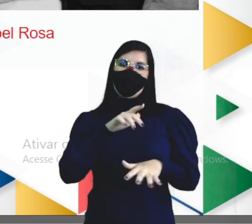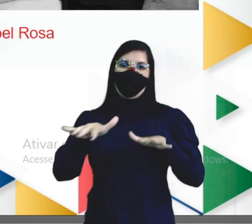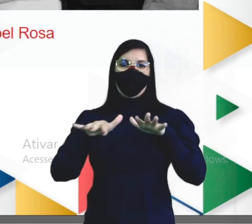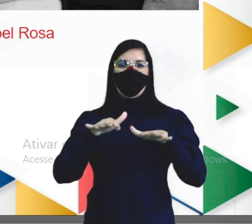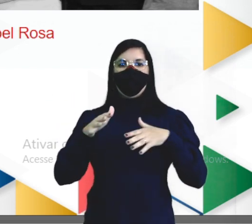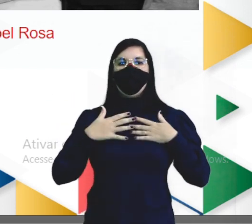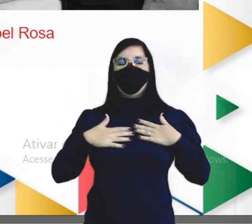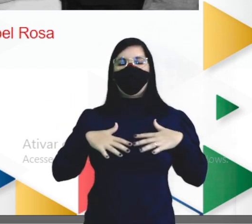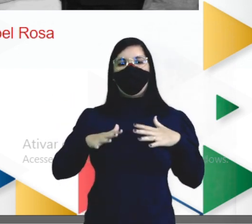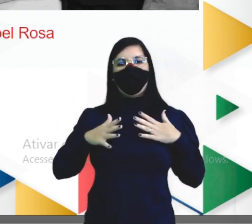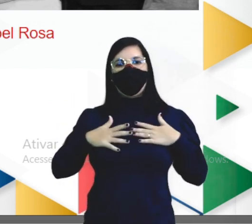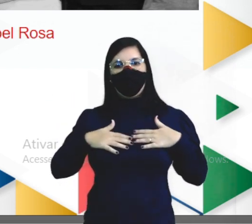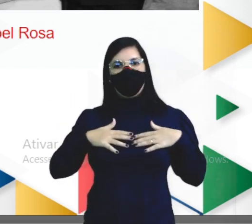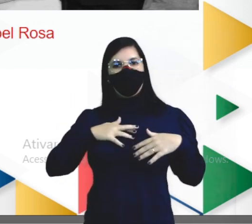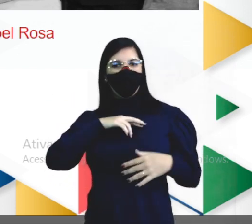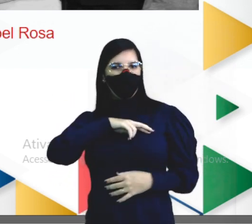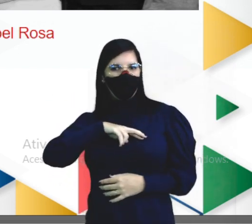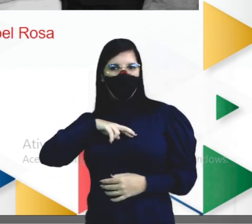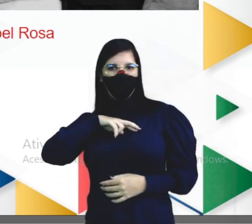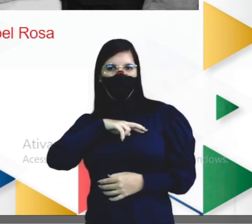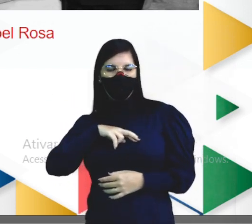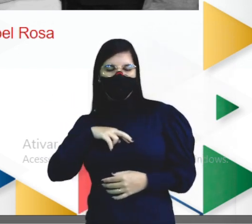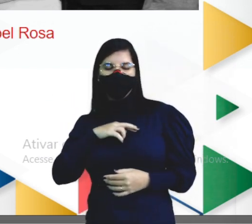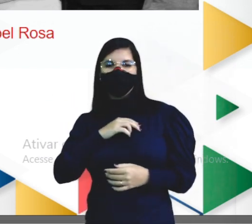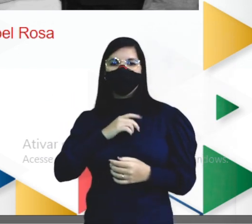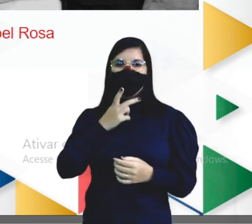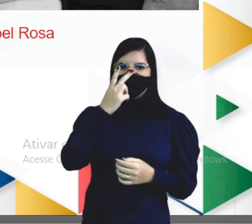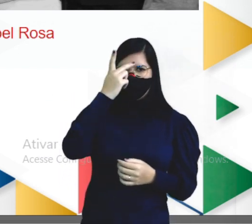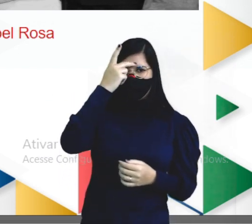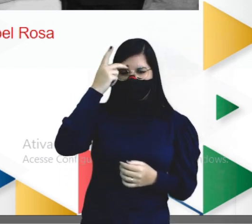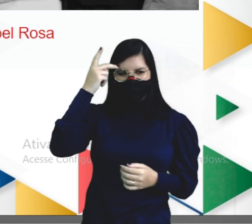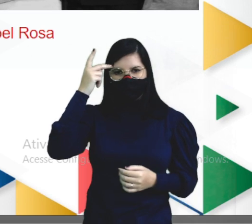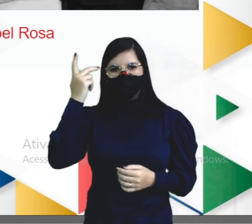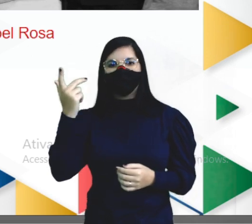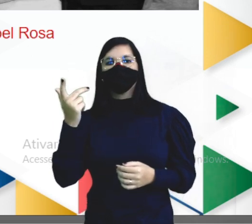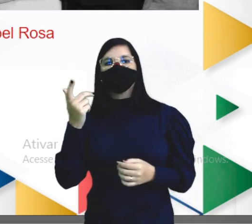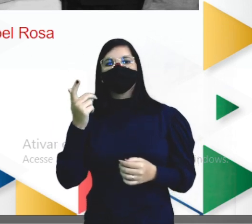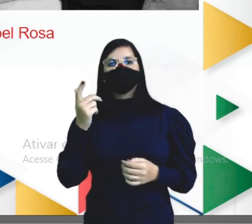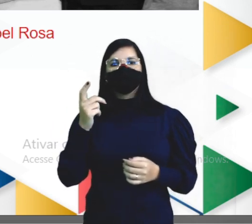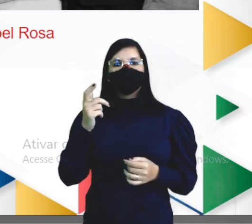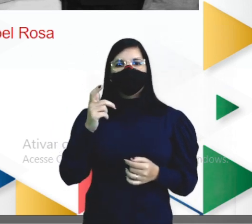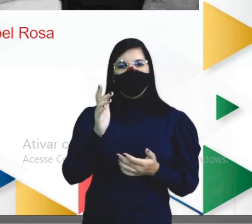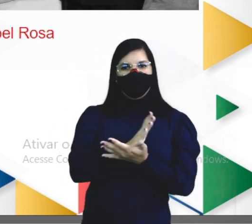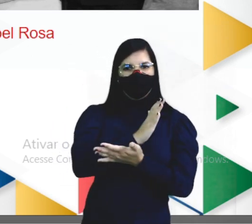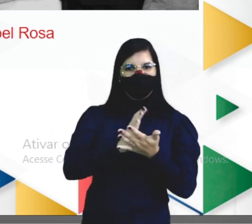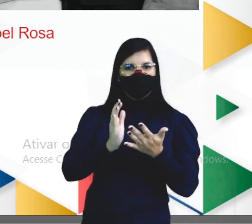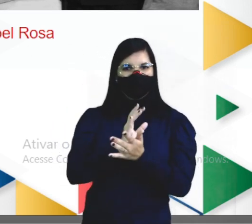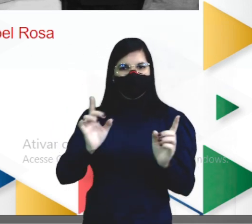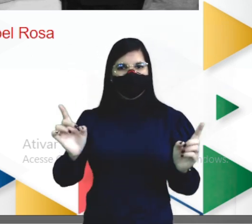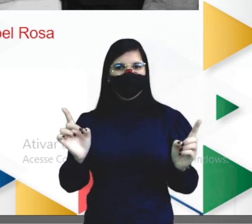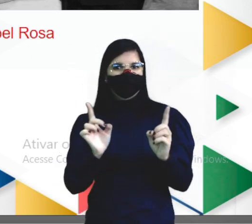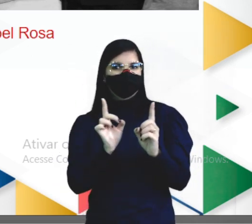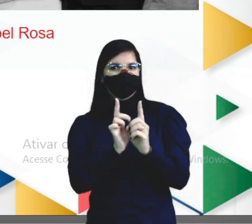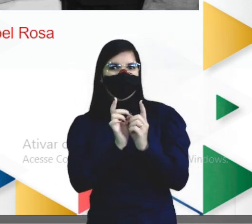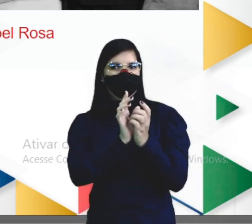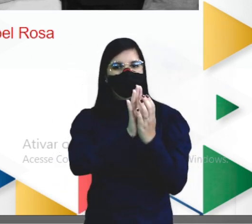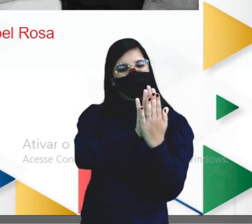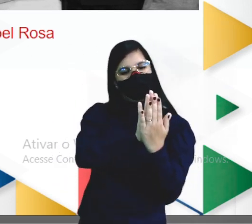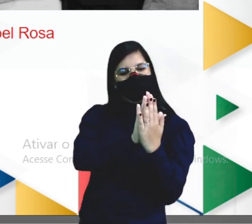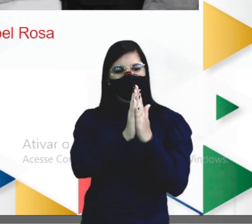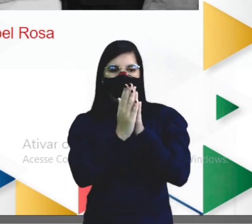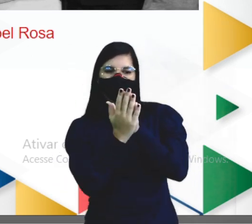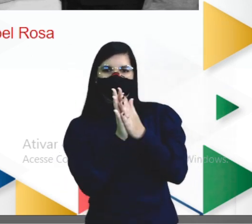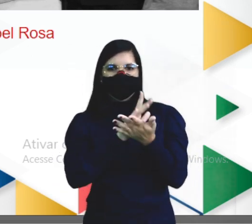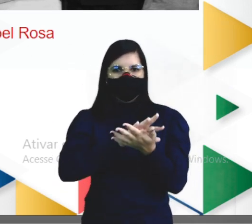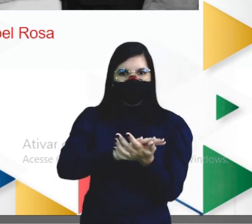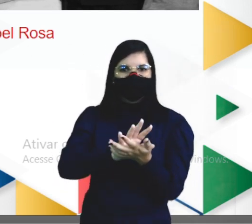mais lento, né? Mais romântico, né? Aquele sambinha mais romântico que as pessoas até onde as pessoas dançavam agarradinho, né? O sambinha.